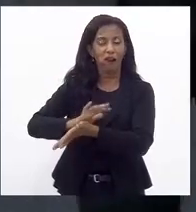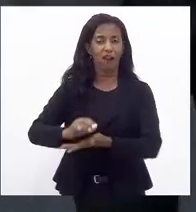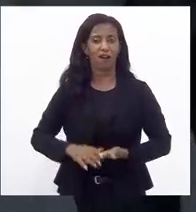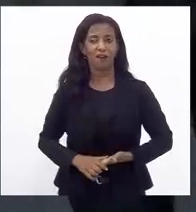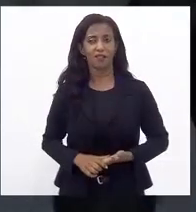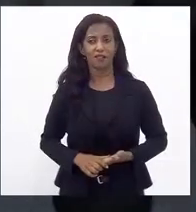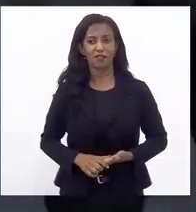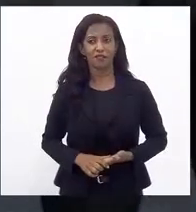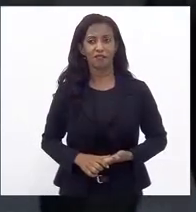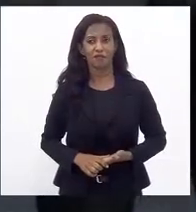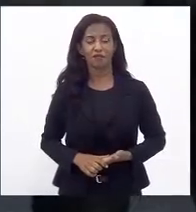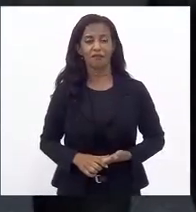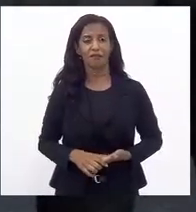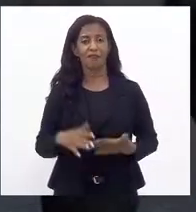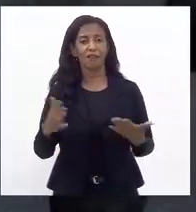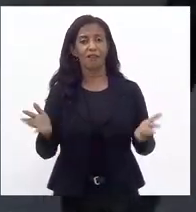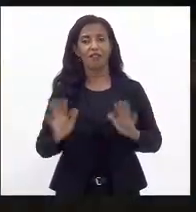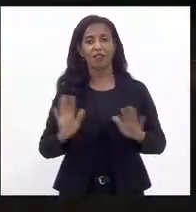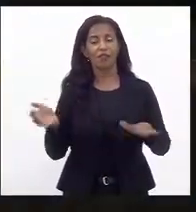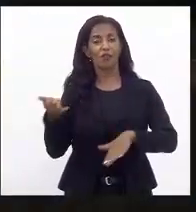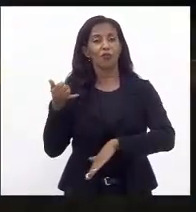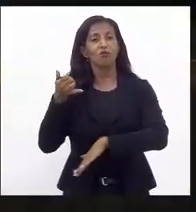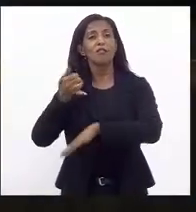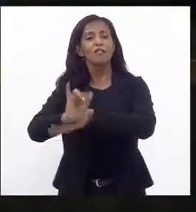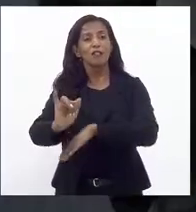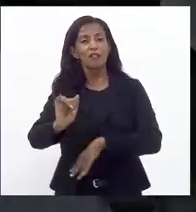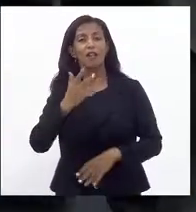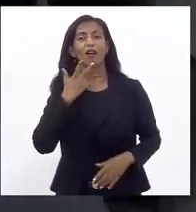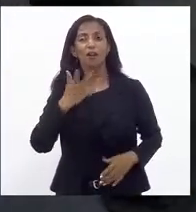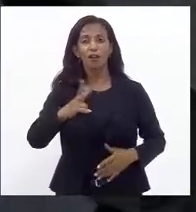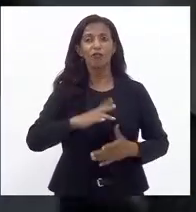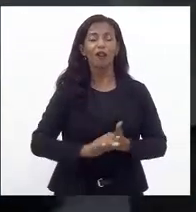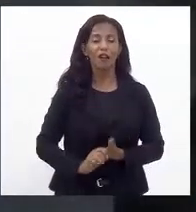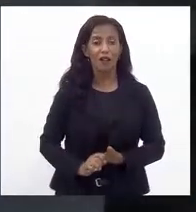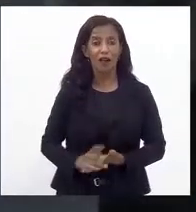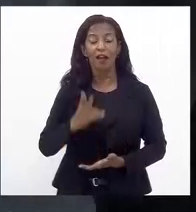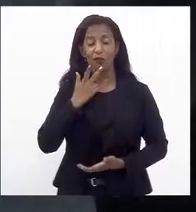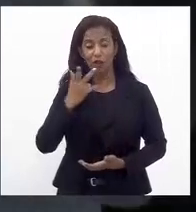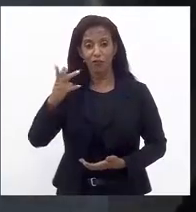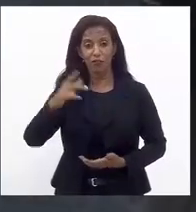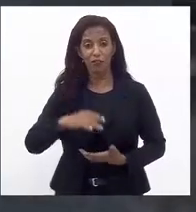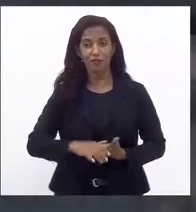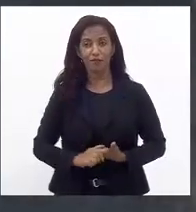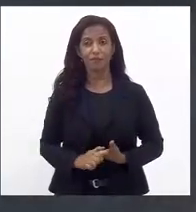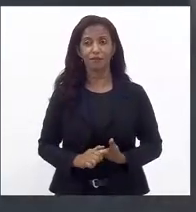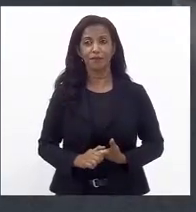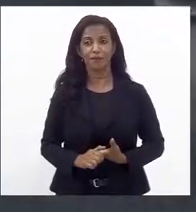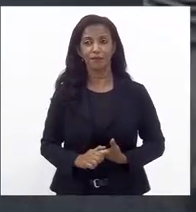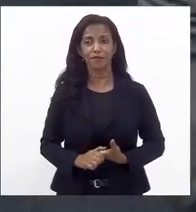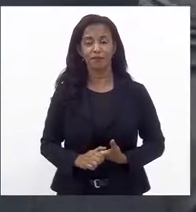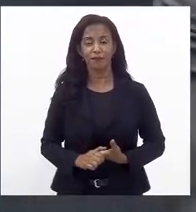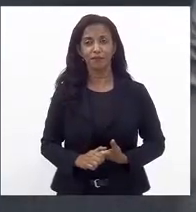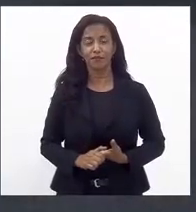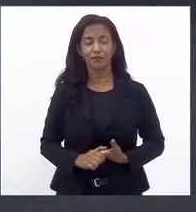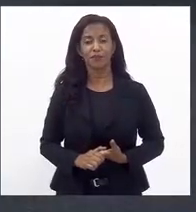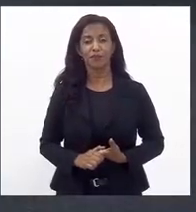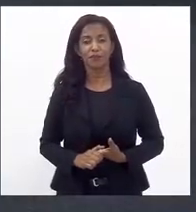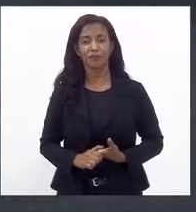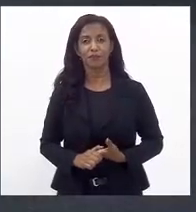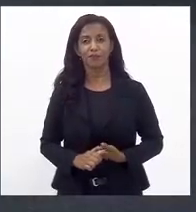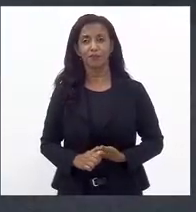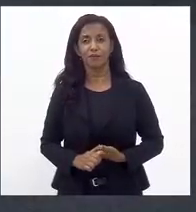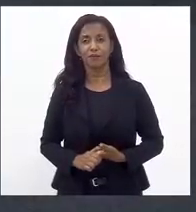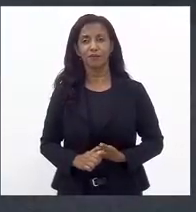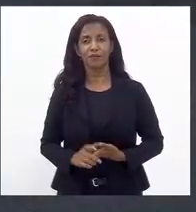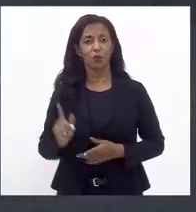pro vamos do Canário Rodrigo eu quero dizer o seguinte quero dizer o seguinte quero dizer o seguinte